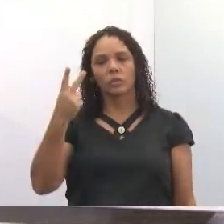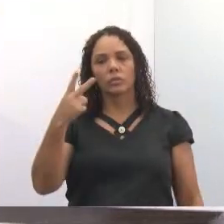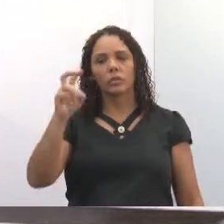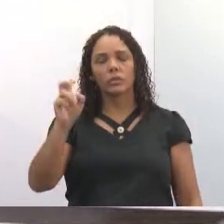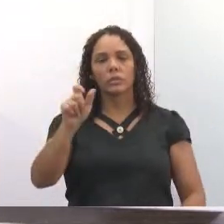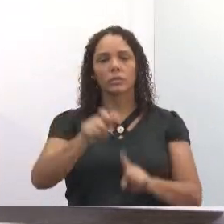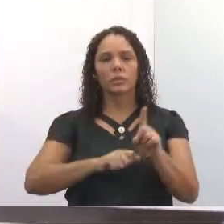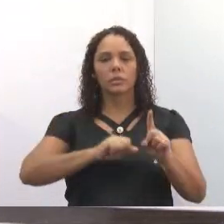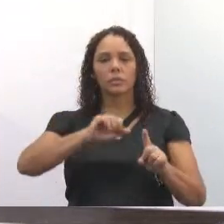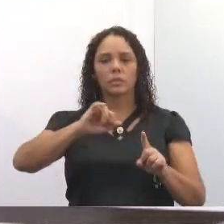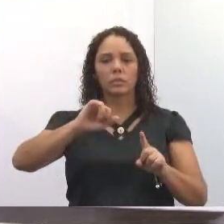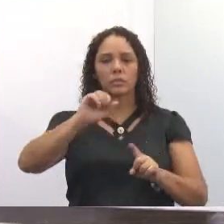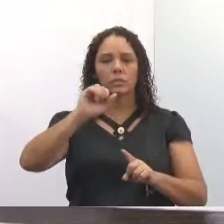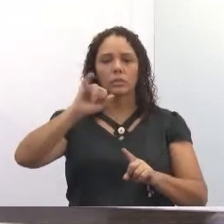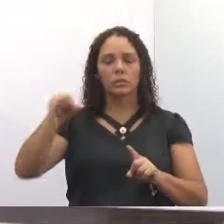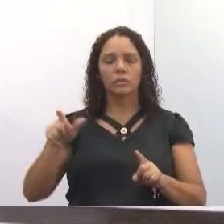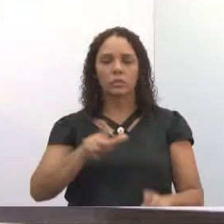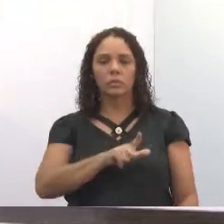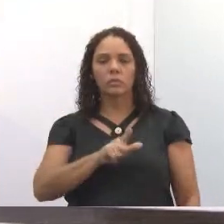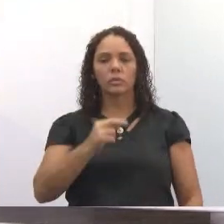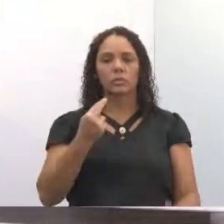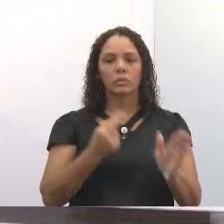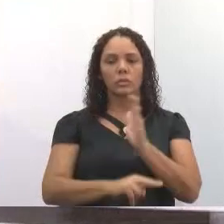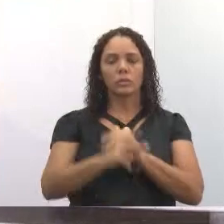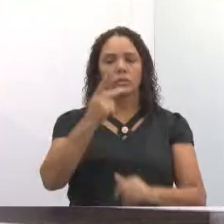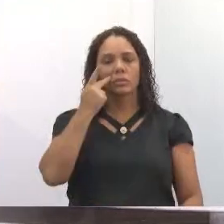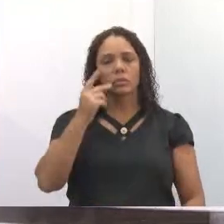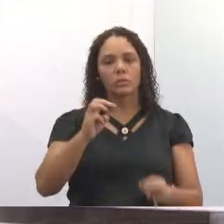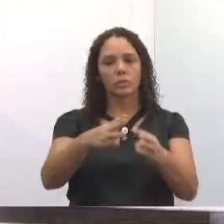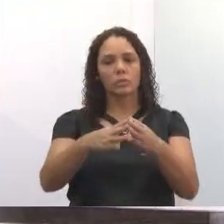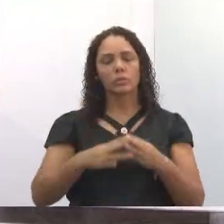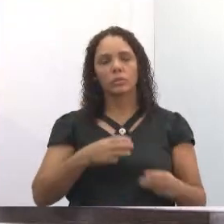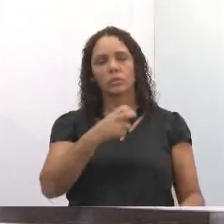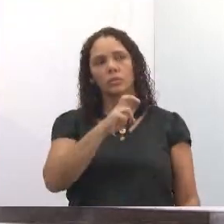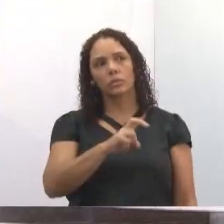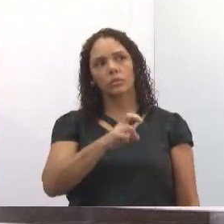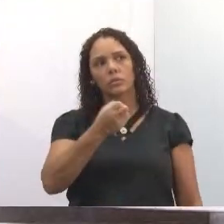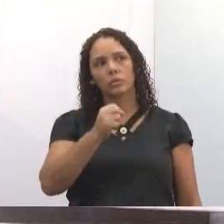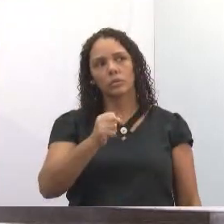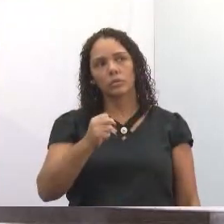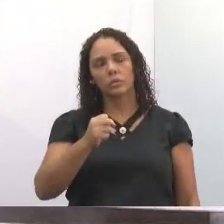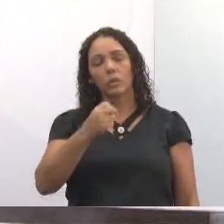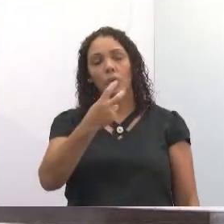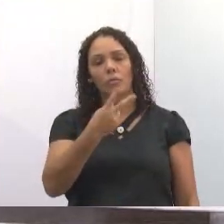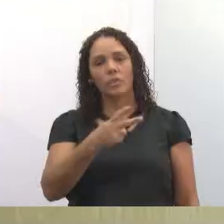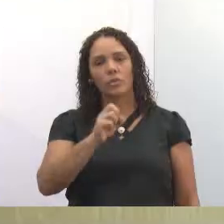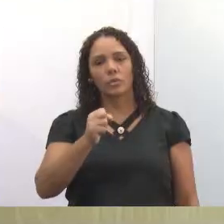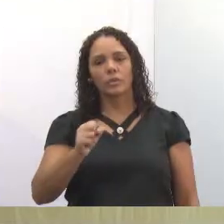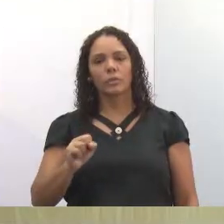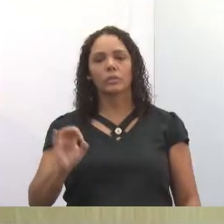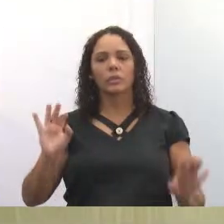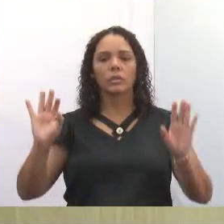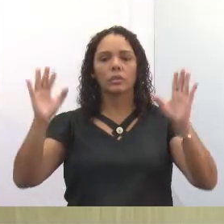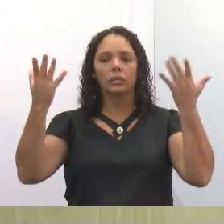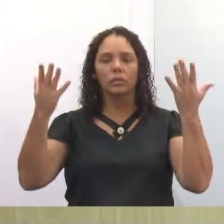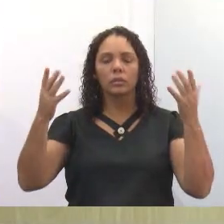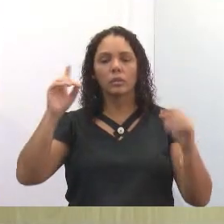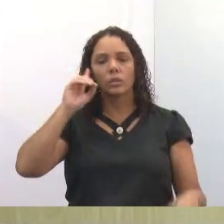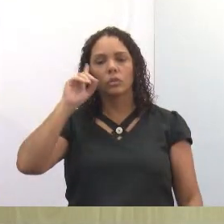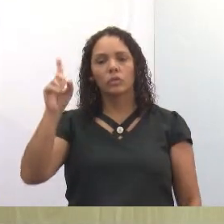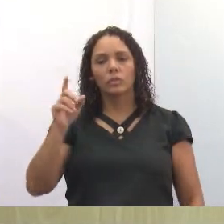julho. Autoria, Paulinho do Esporte. Moção 528. Moção comemorativa pelo transcurso do Dia do